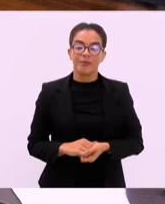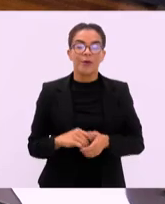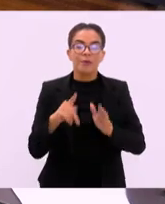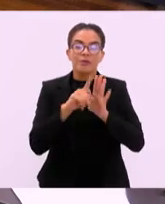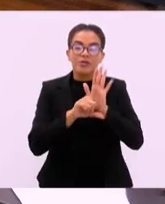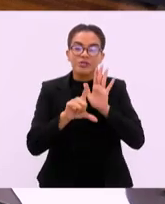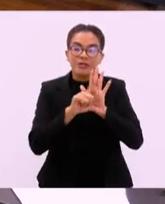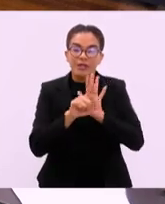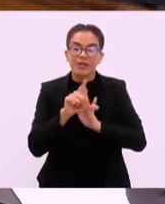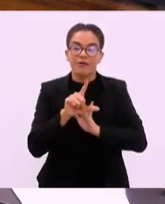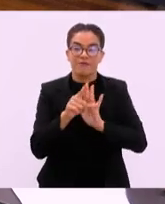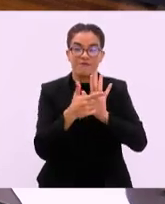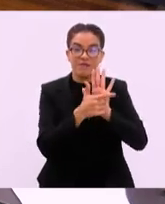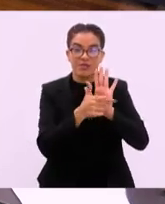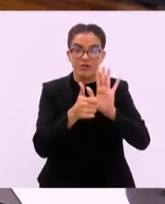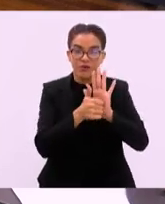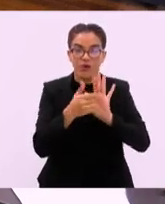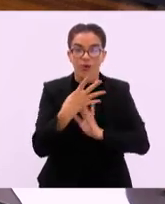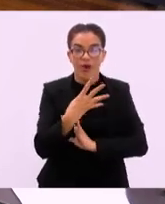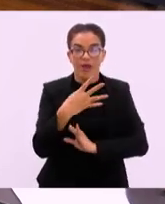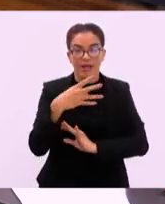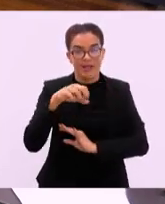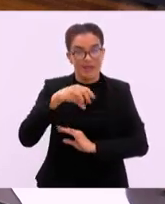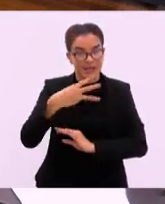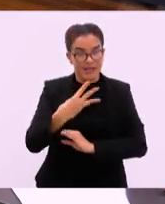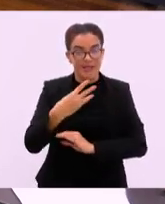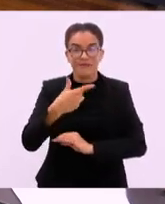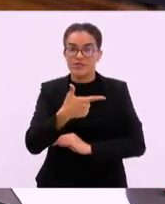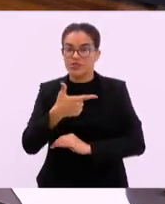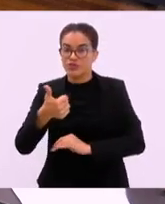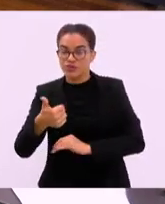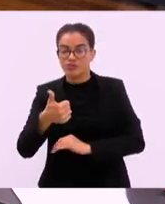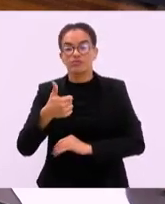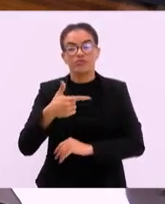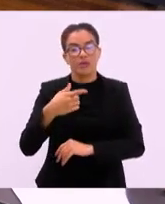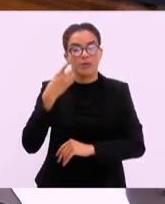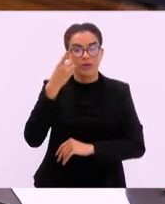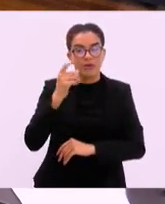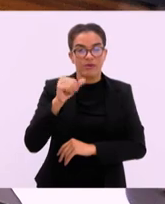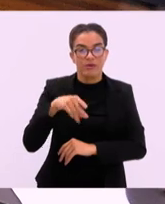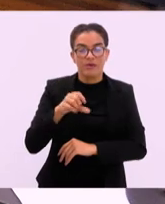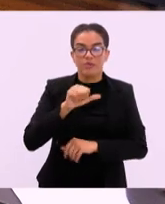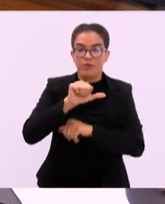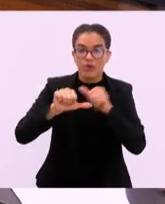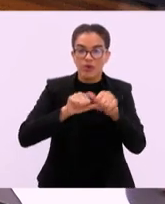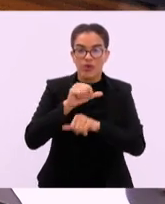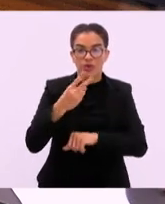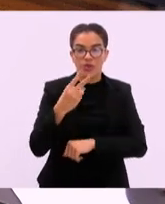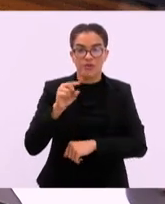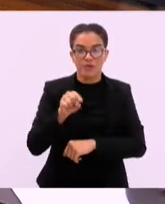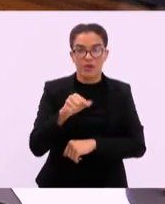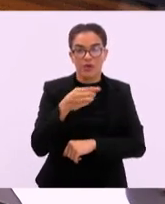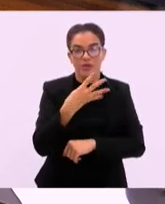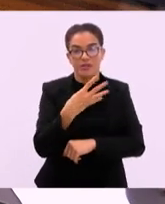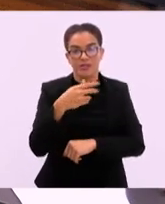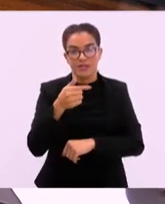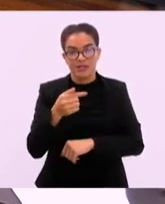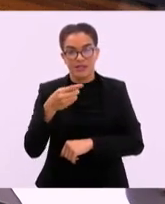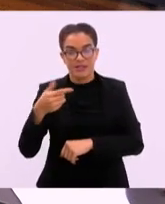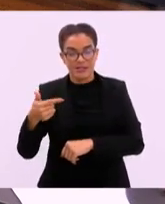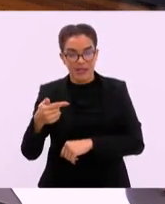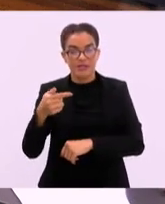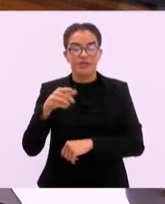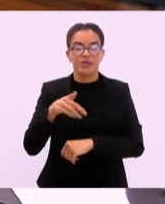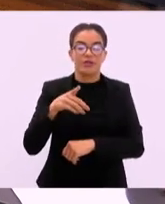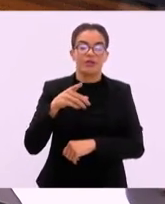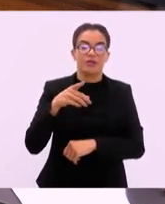Projeto de lei, é o item 21 da pauta. É o projeto de lei 4392 de 21, de autoria do deputado Anderson Moraes, que altera a lei 2877, de 22 de dezembro